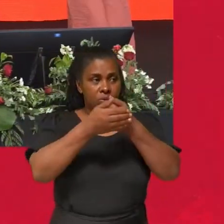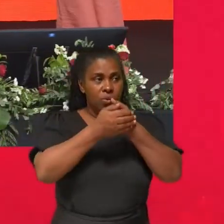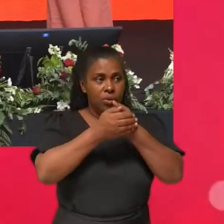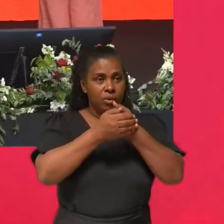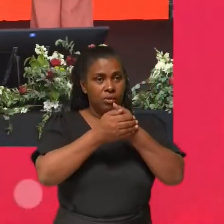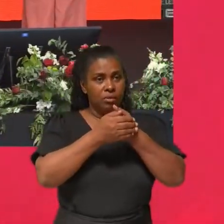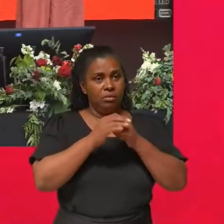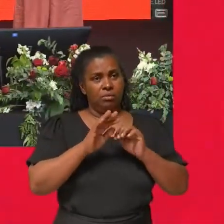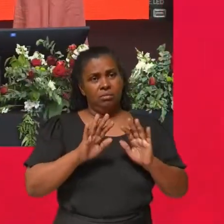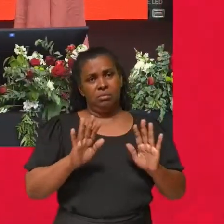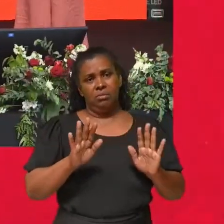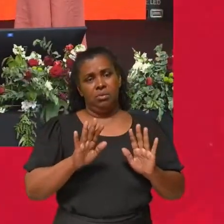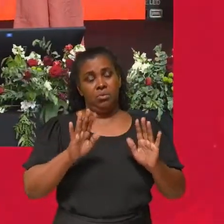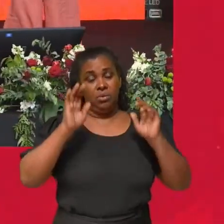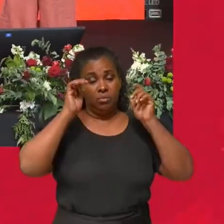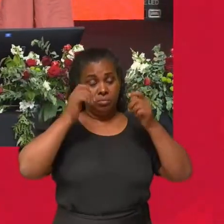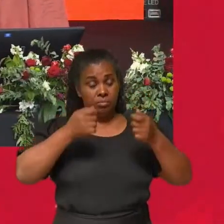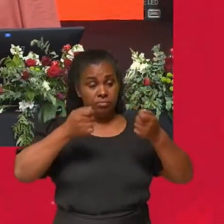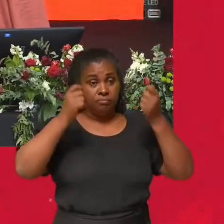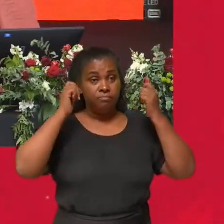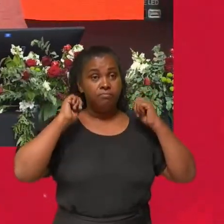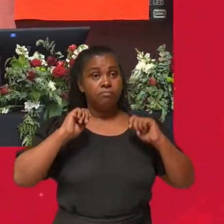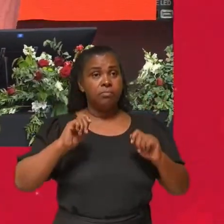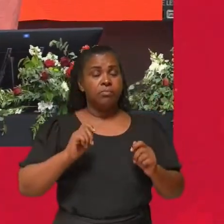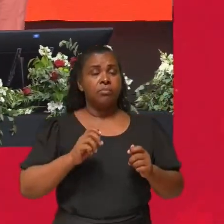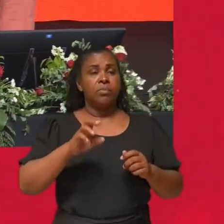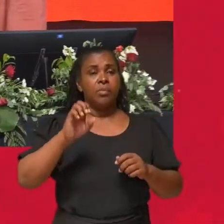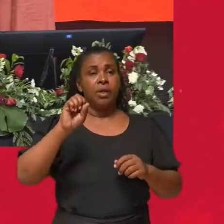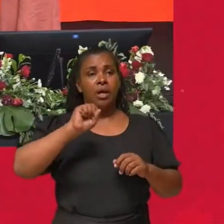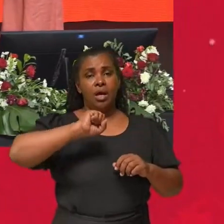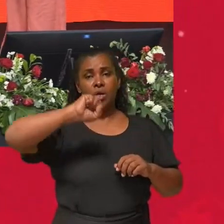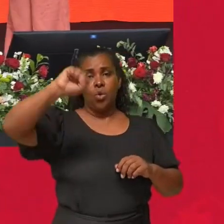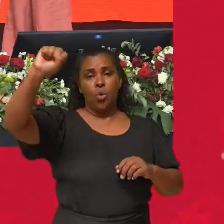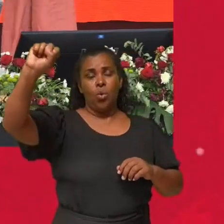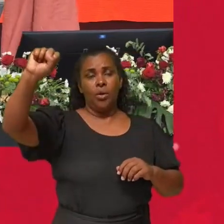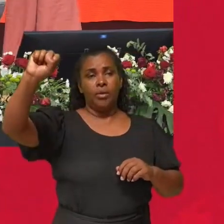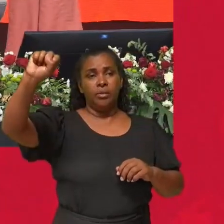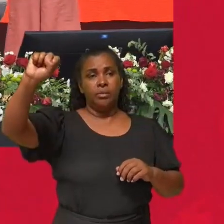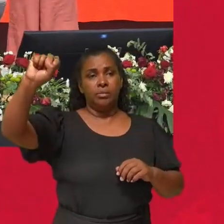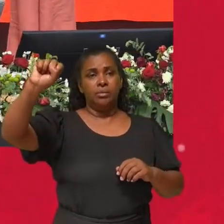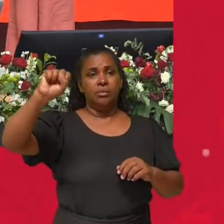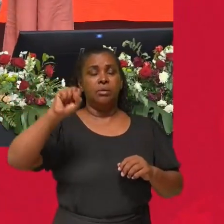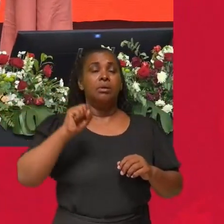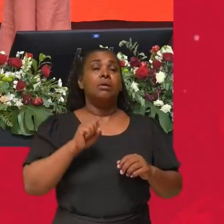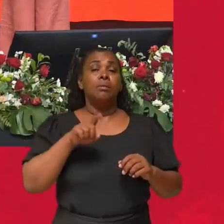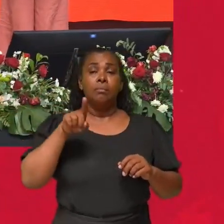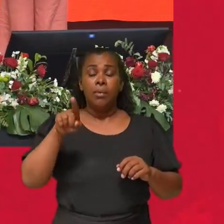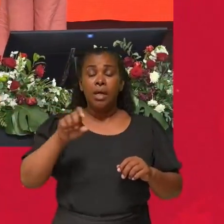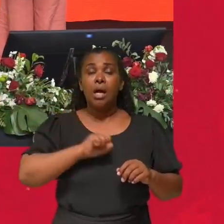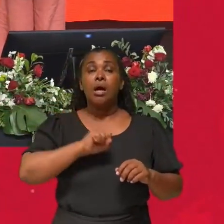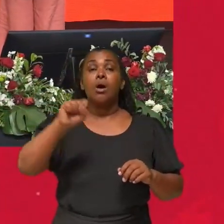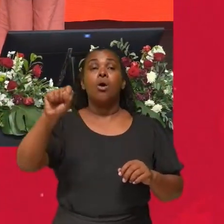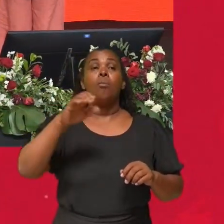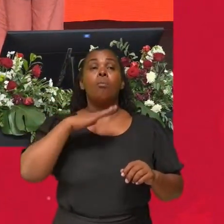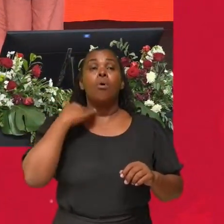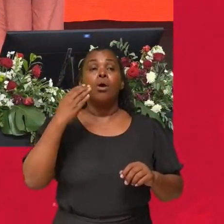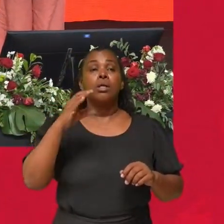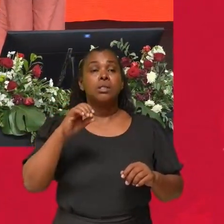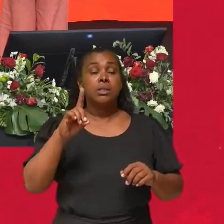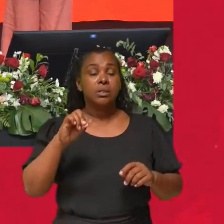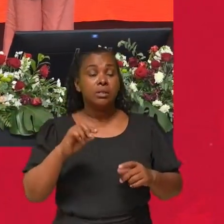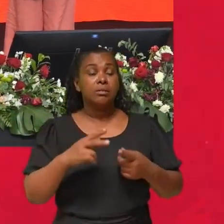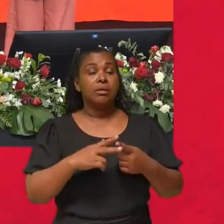do lugar de herói. Herói morre cedo. Ainda mais com a reforma da Previdência, ele nunca vai se